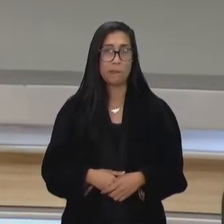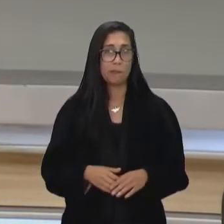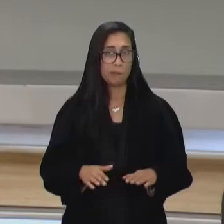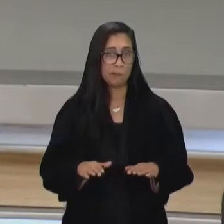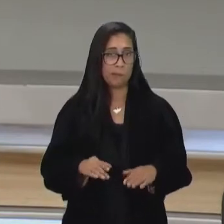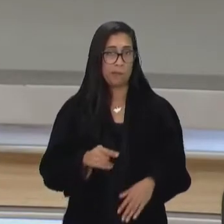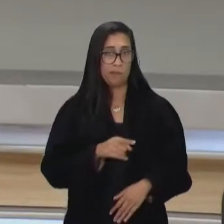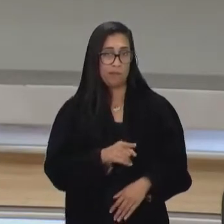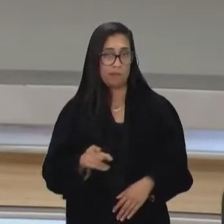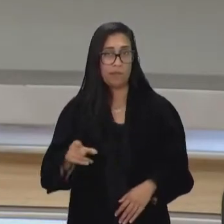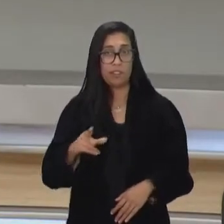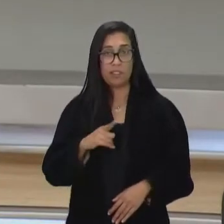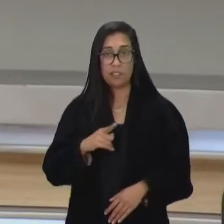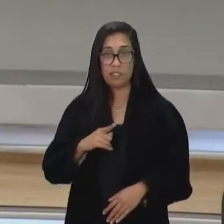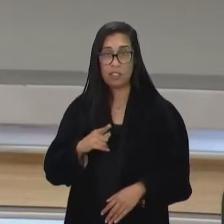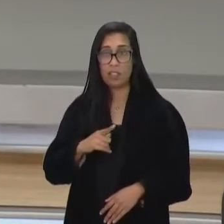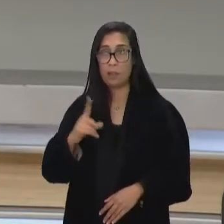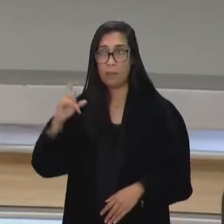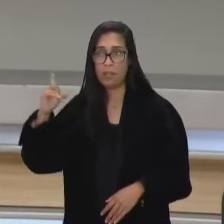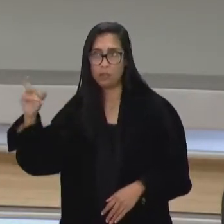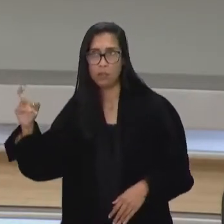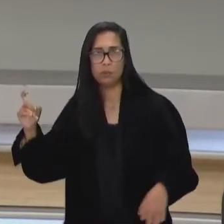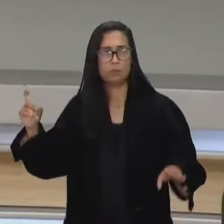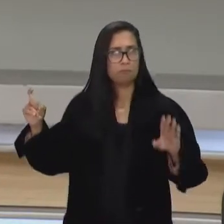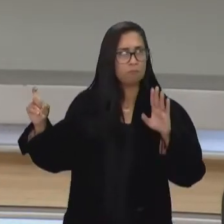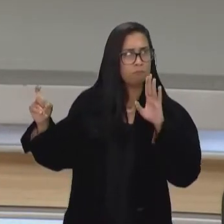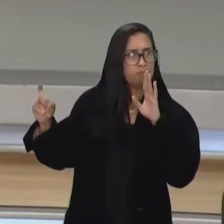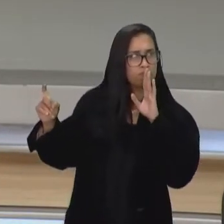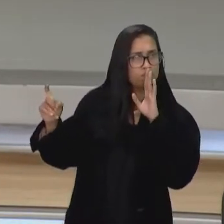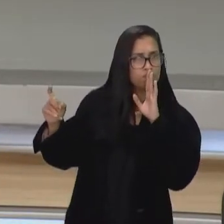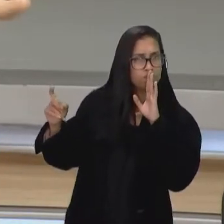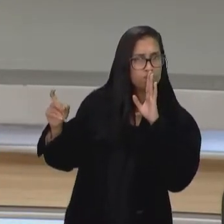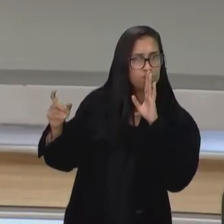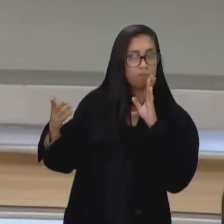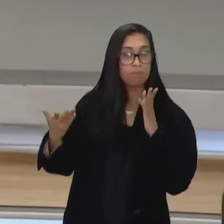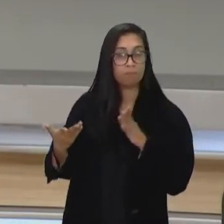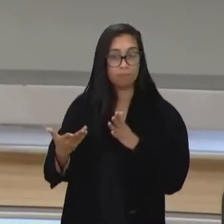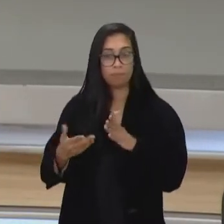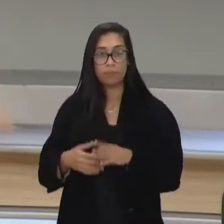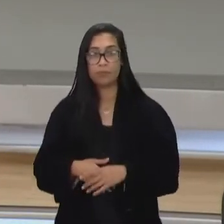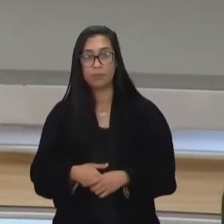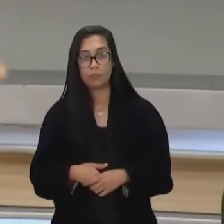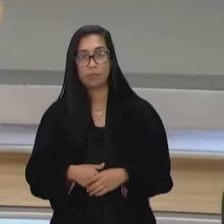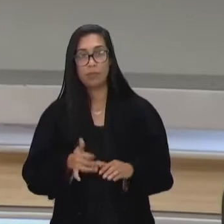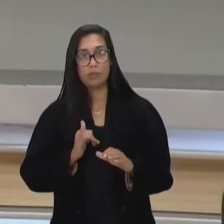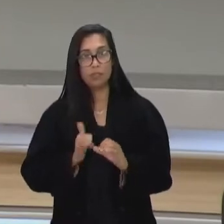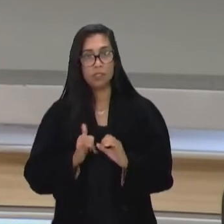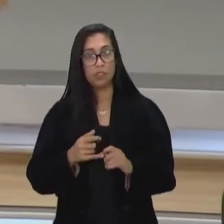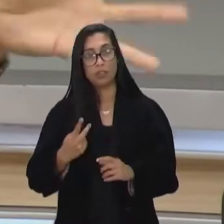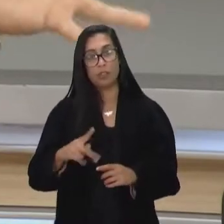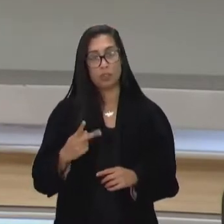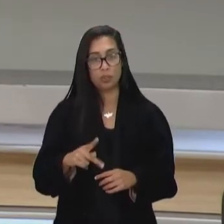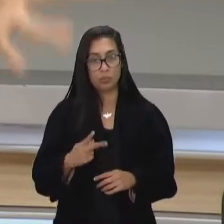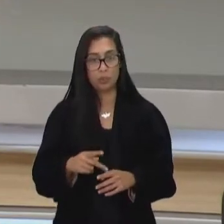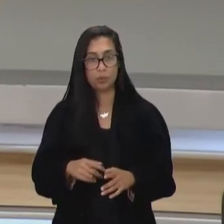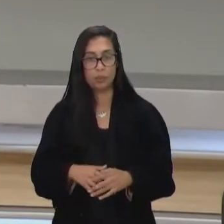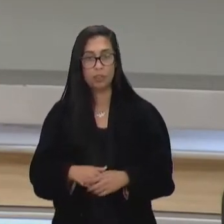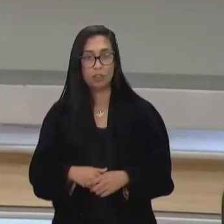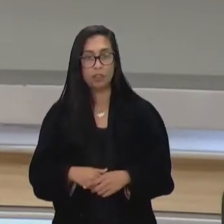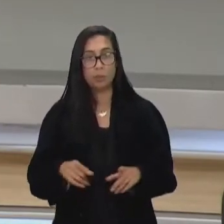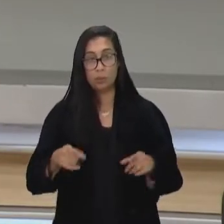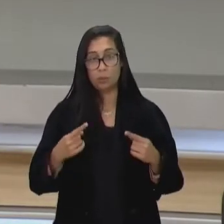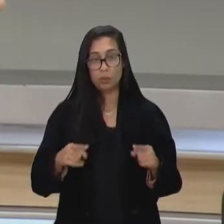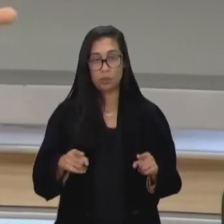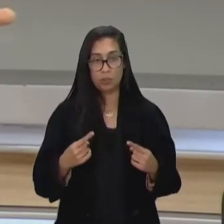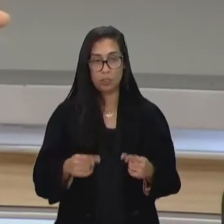tem o som e o silêncio e eles são intercalados. Vocês acham que se a narrativa de vocês tivesse sido feita com trilha